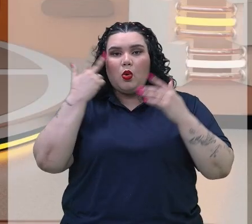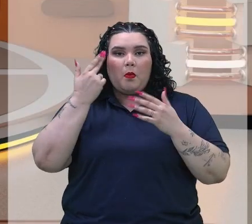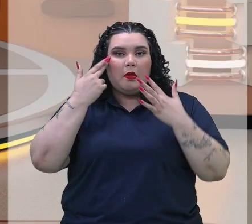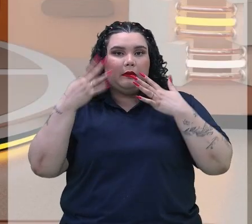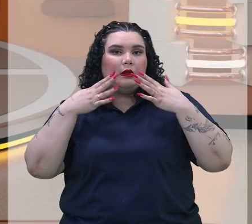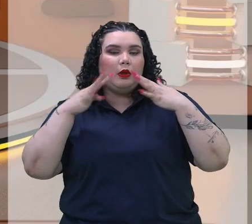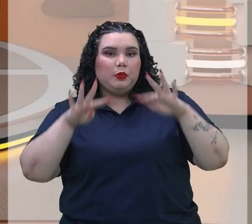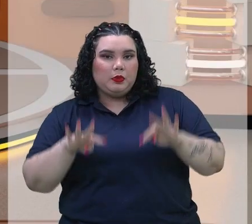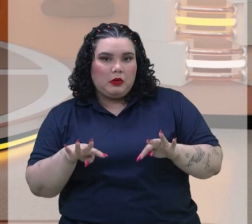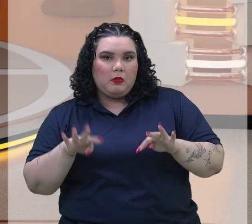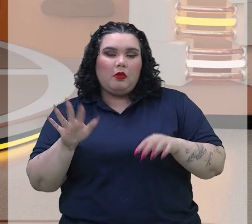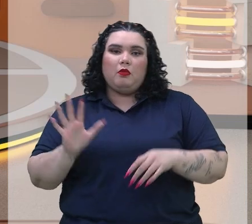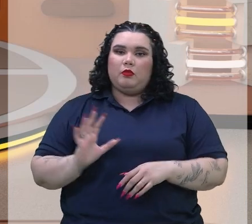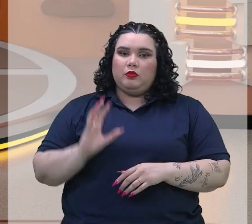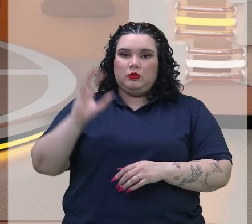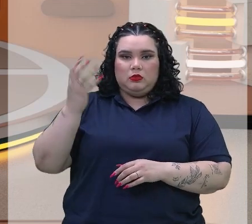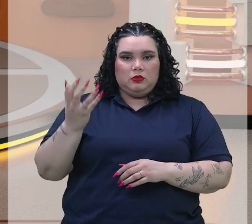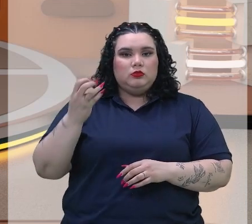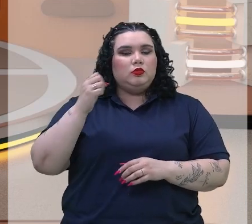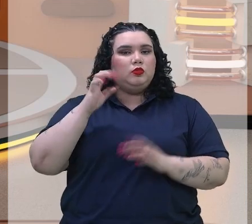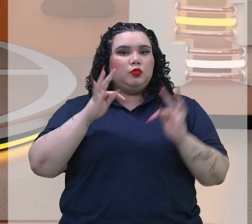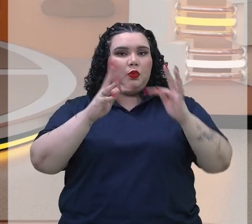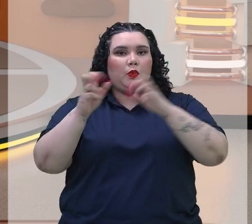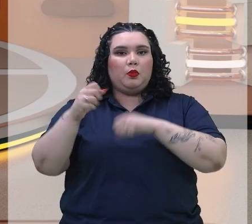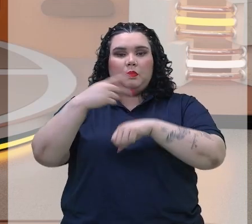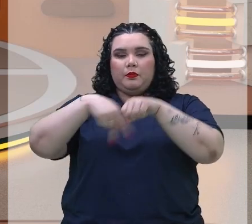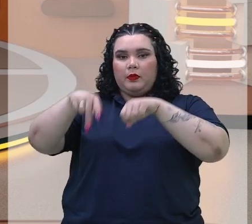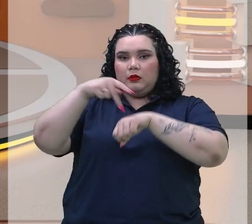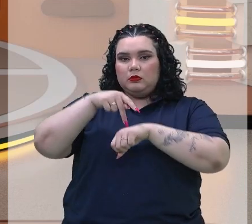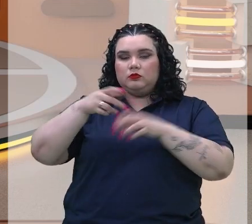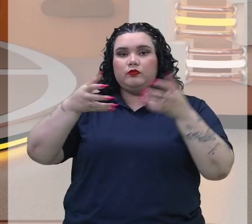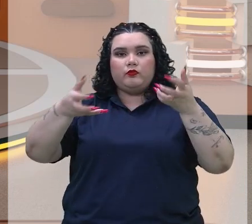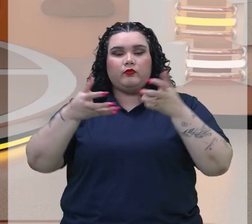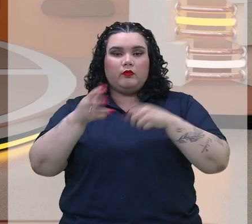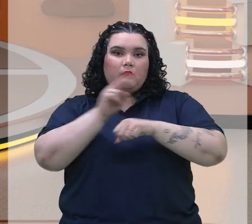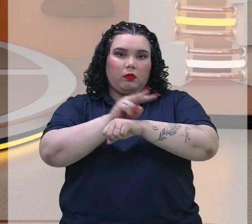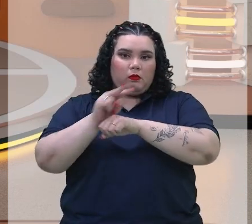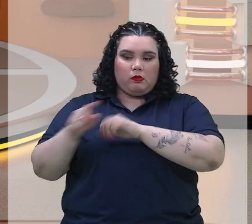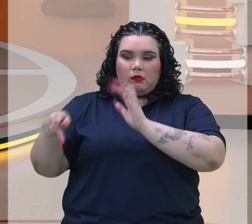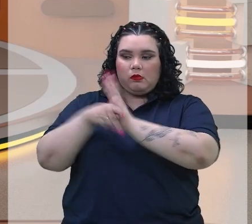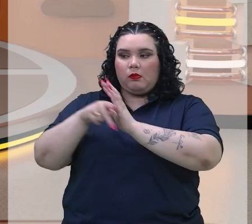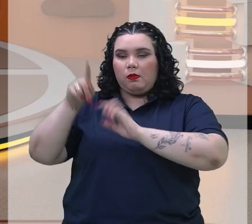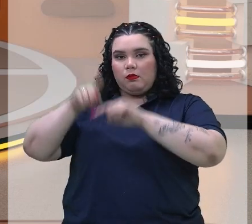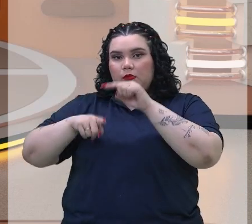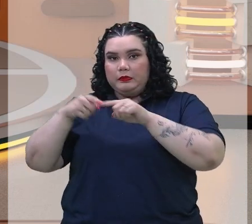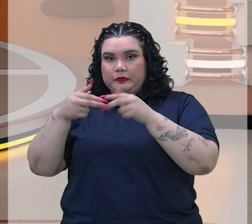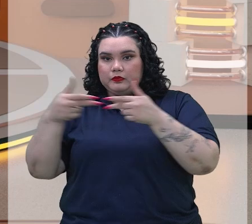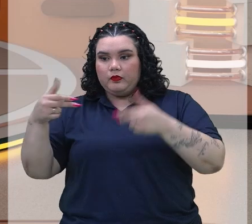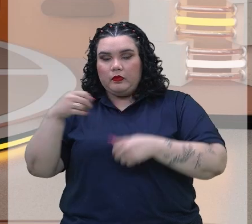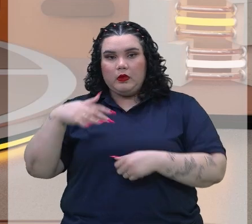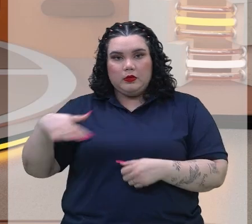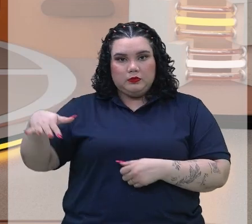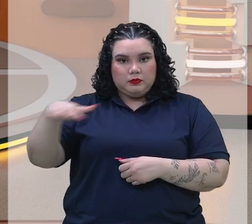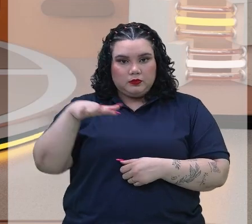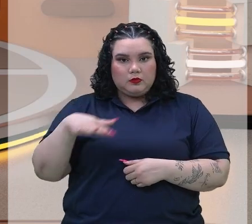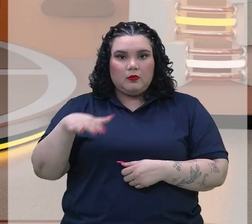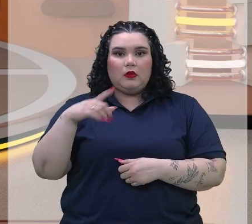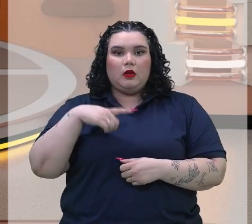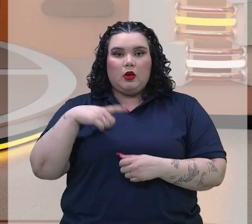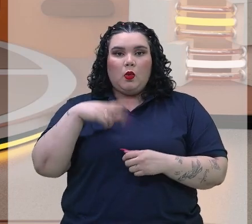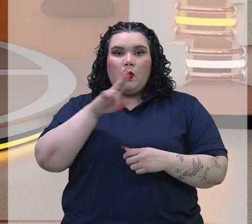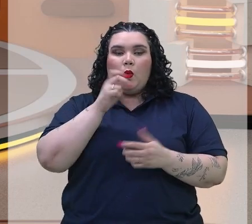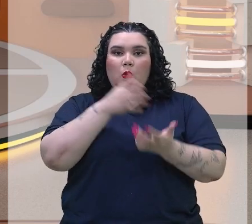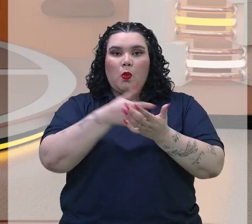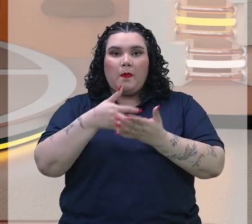normal. Acontece em todos os países que buscam proteger o seu mercado contra os produtos que vêm de fora,